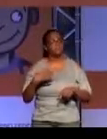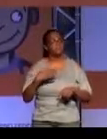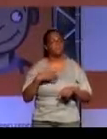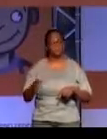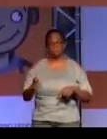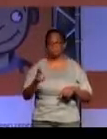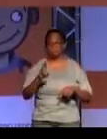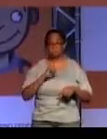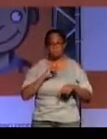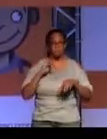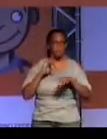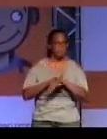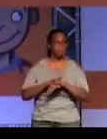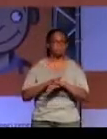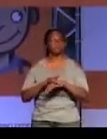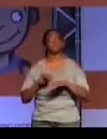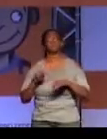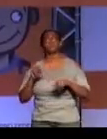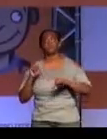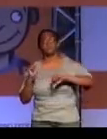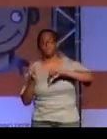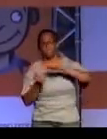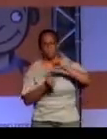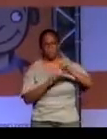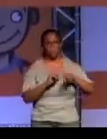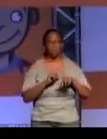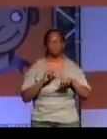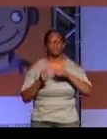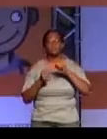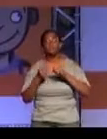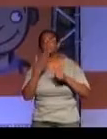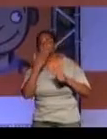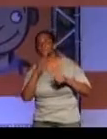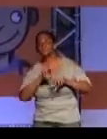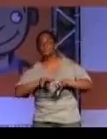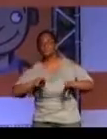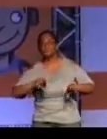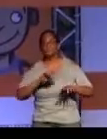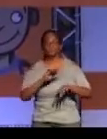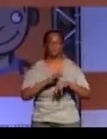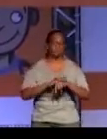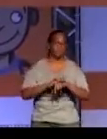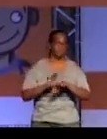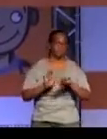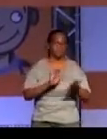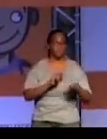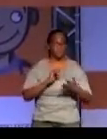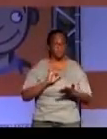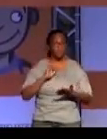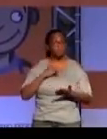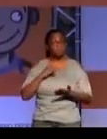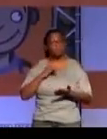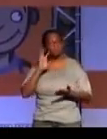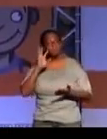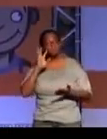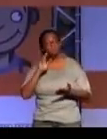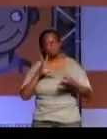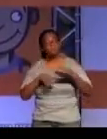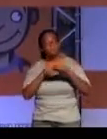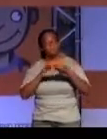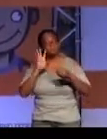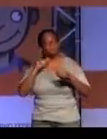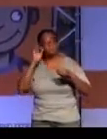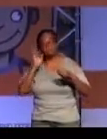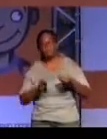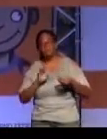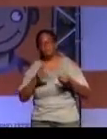perfil epidemiológico, com mudança no perfil de doenças. E deu contribuição decisiva para a